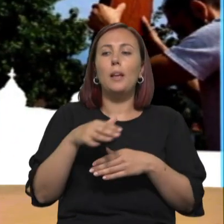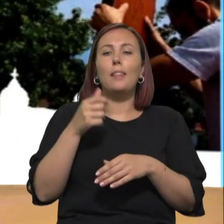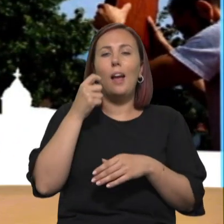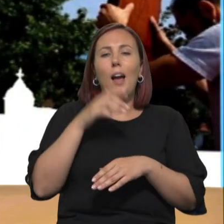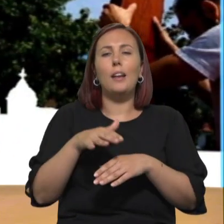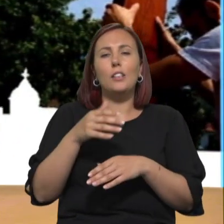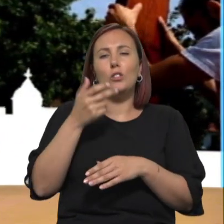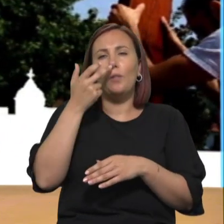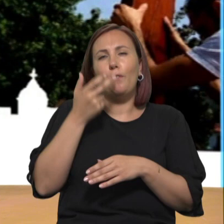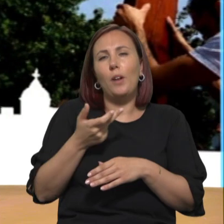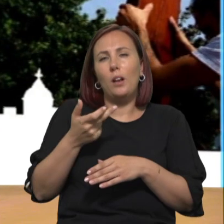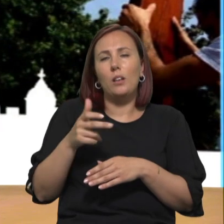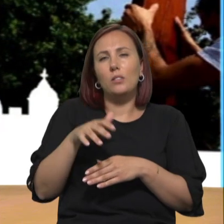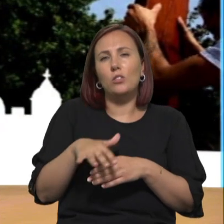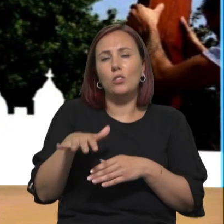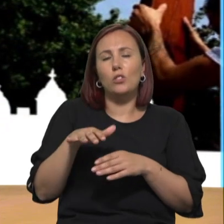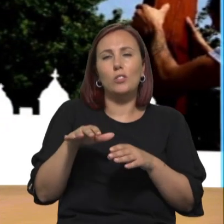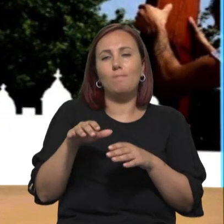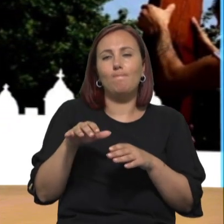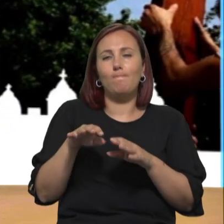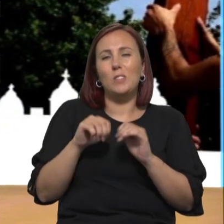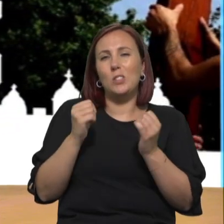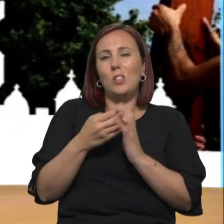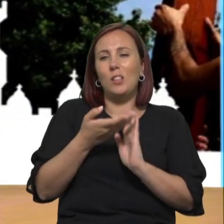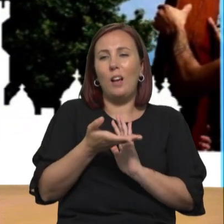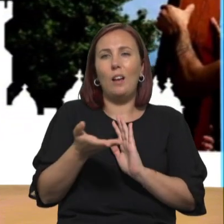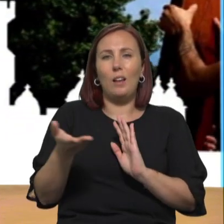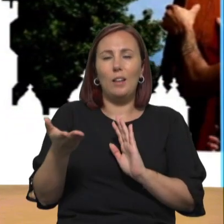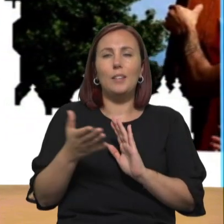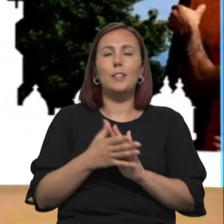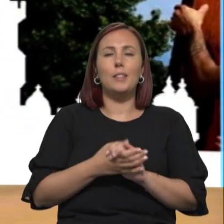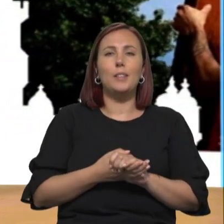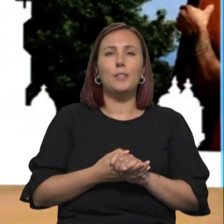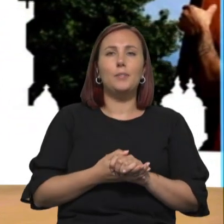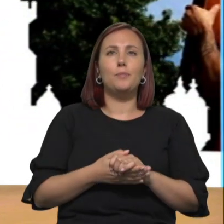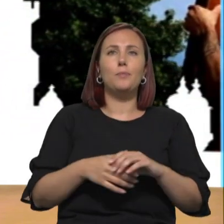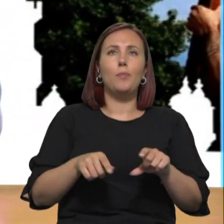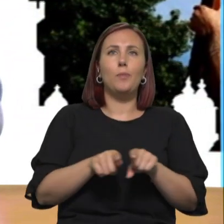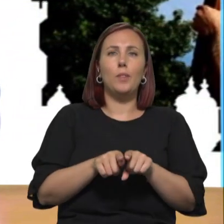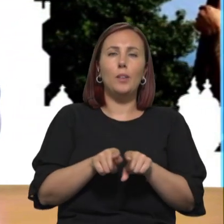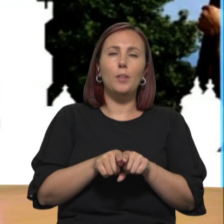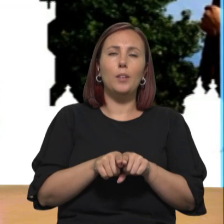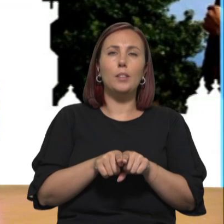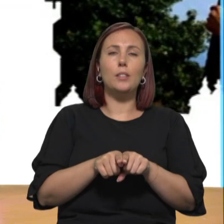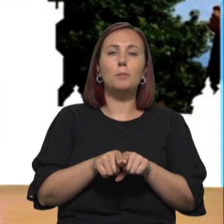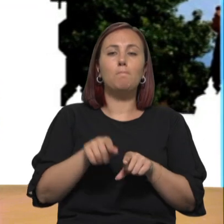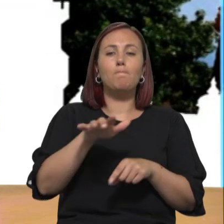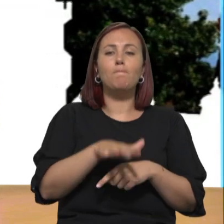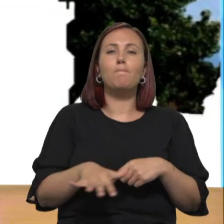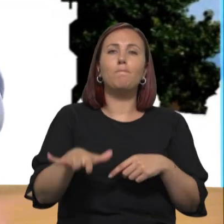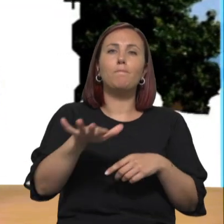desfavorecidos na sociedade em que vivemos, de facto, é um espaço onde as